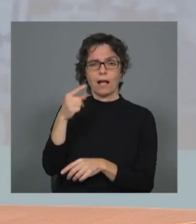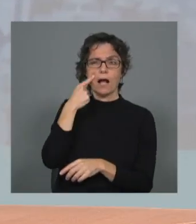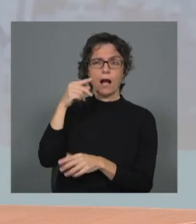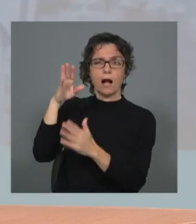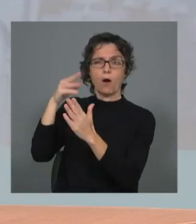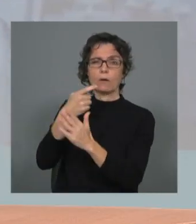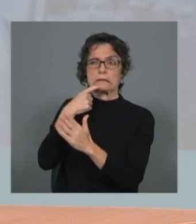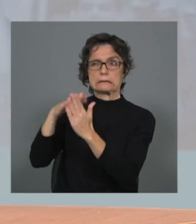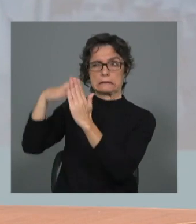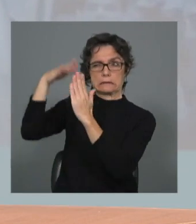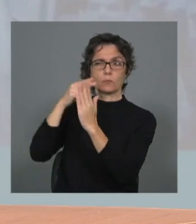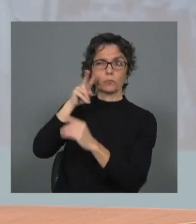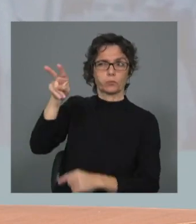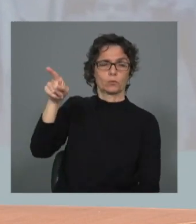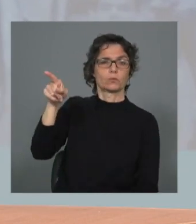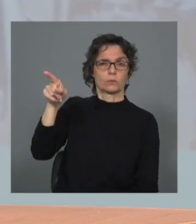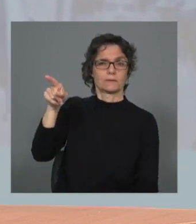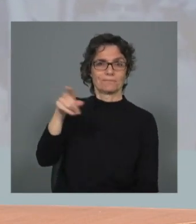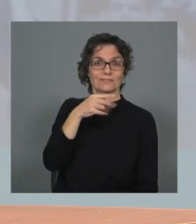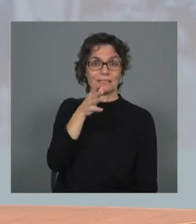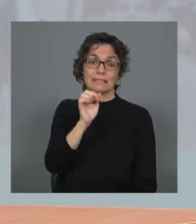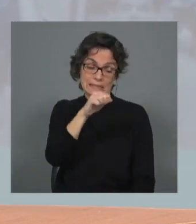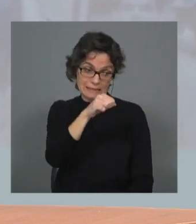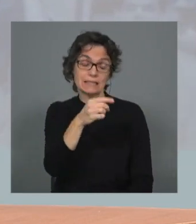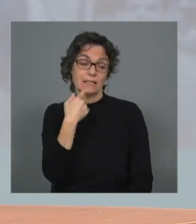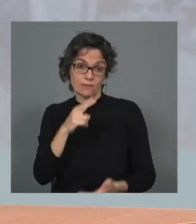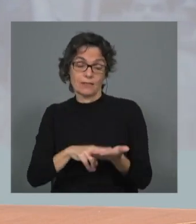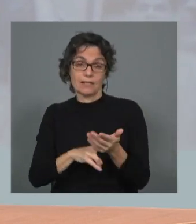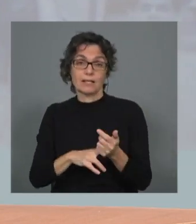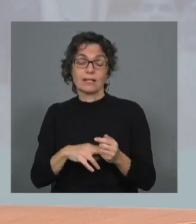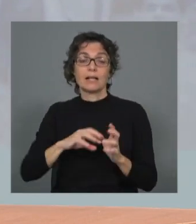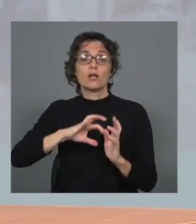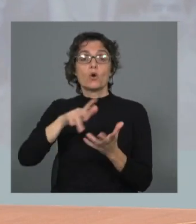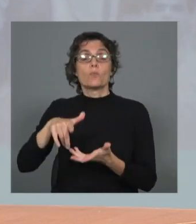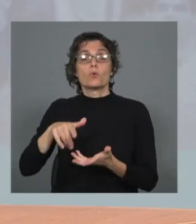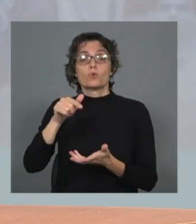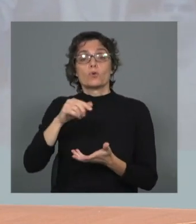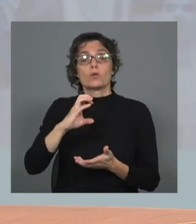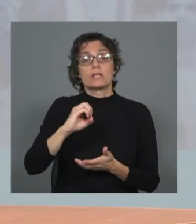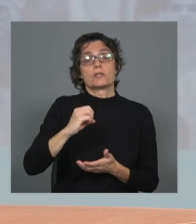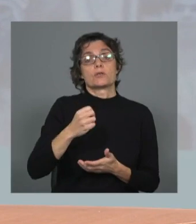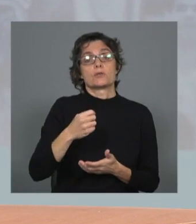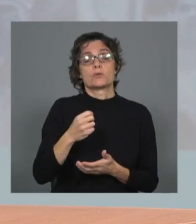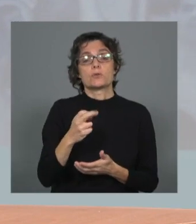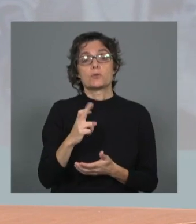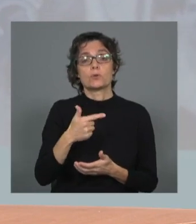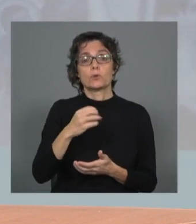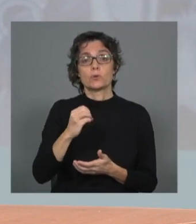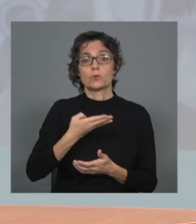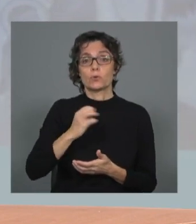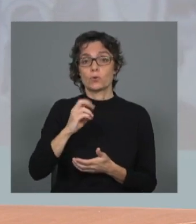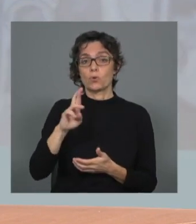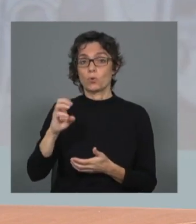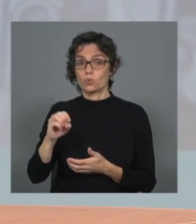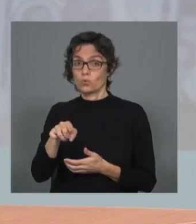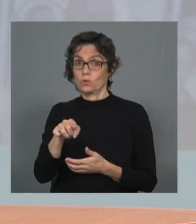improviso, várias das referências. Obviamente que a questão com o mundo ortodoxo é mais complexa, porque muitos destes templos com a ocupação turca